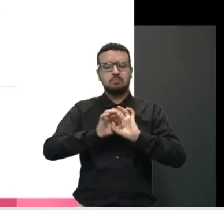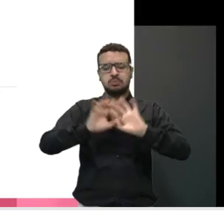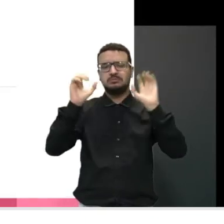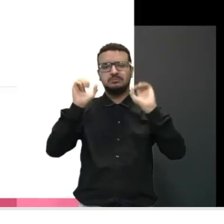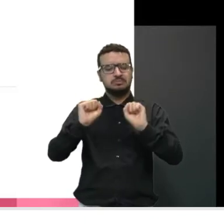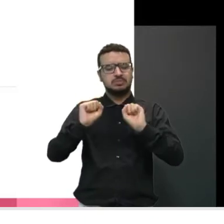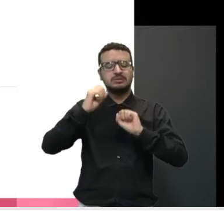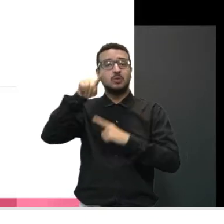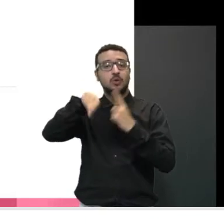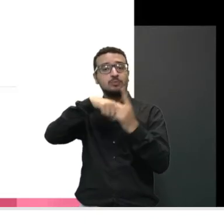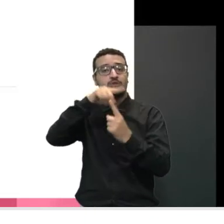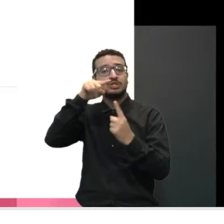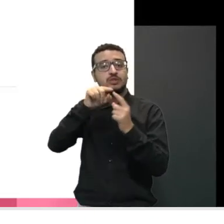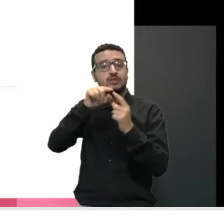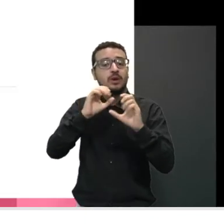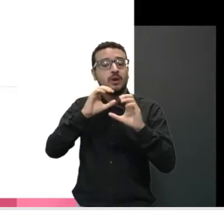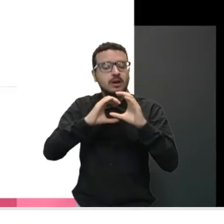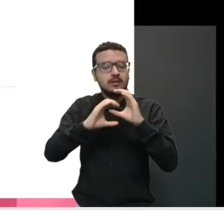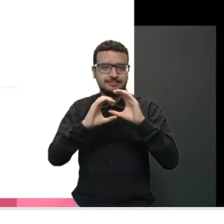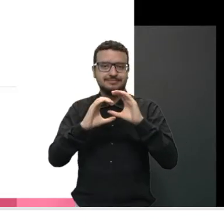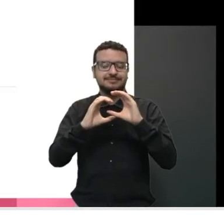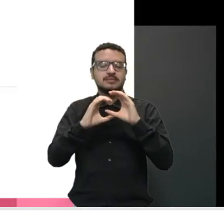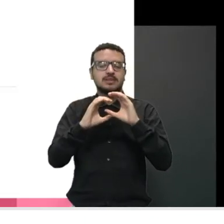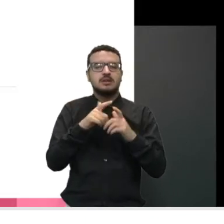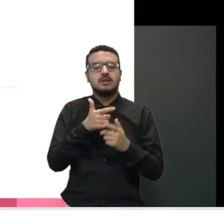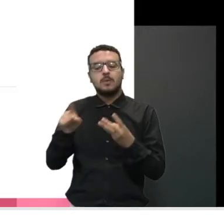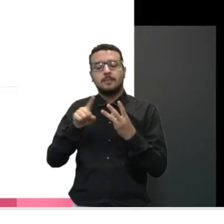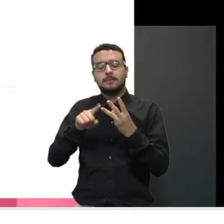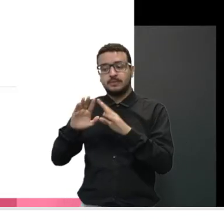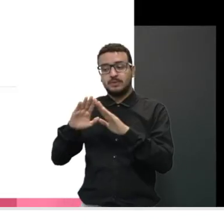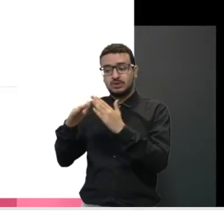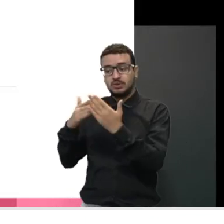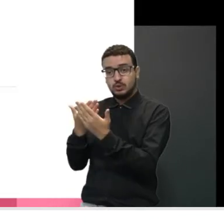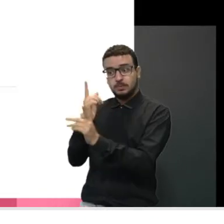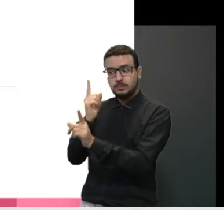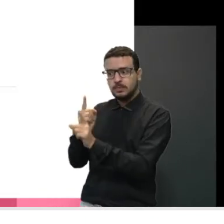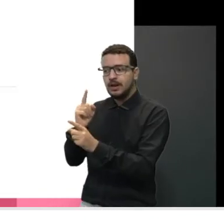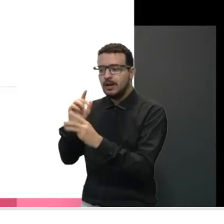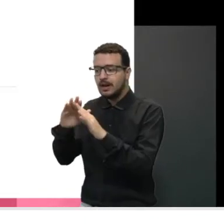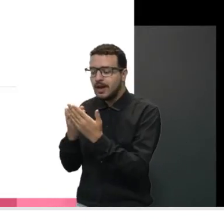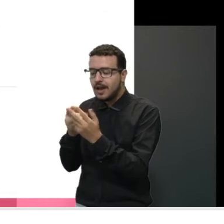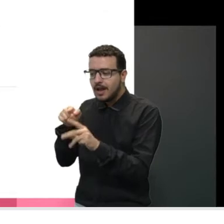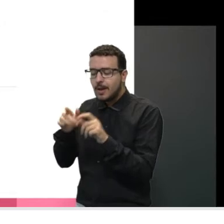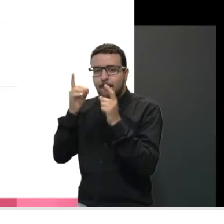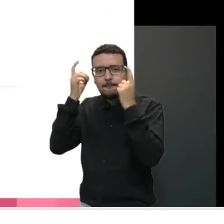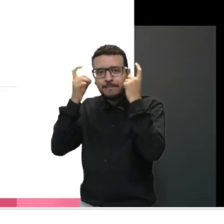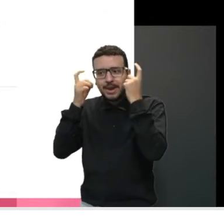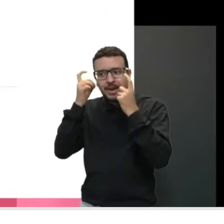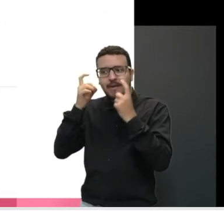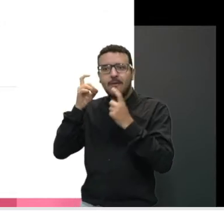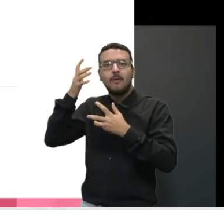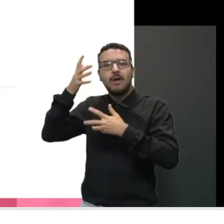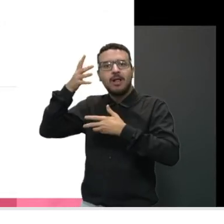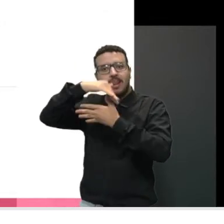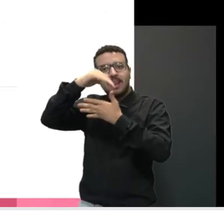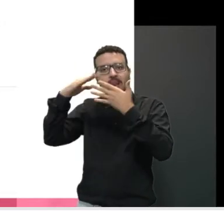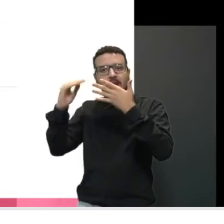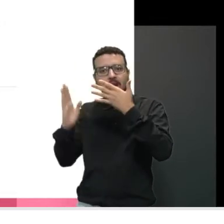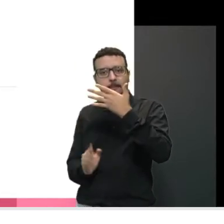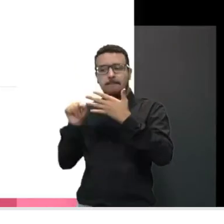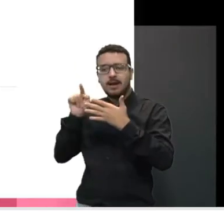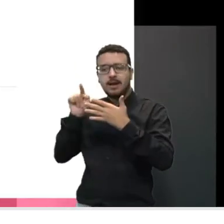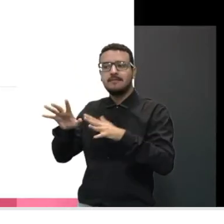terceira instituição é muito preocupada com a aquisição da Libras como primeira língua e defende que o aprendizado